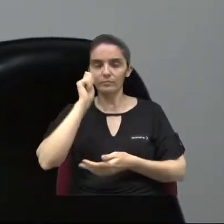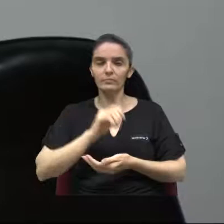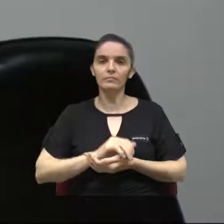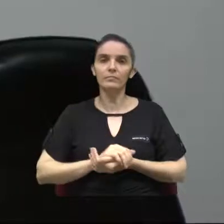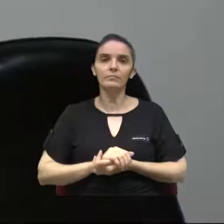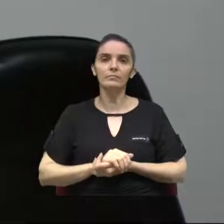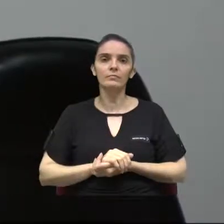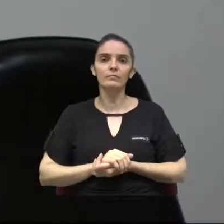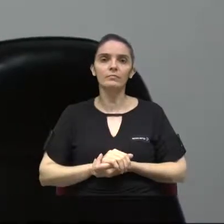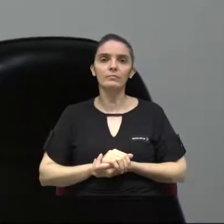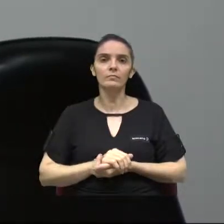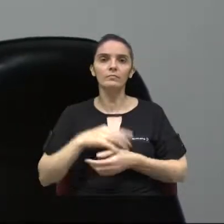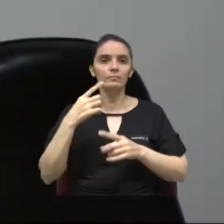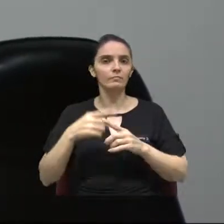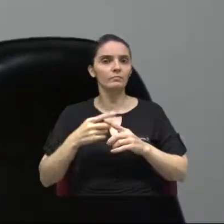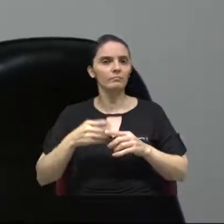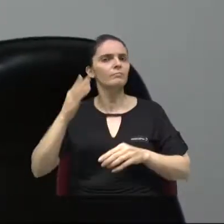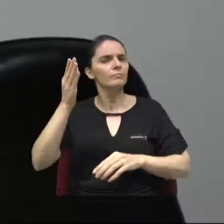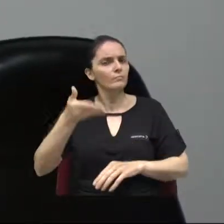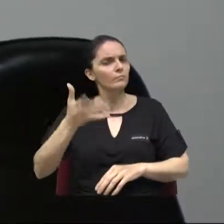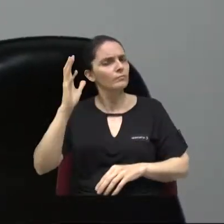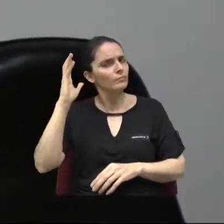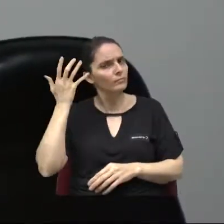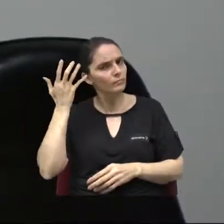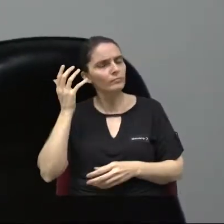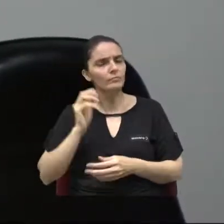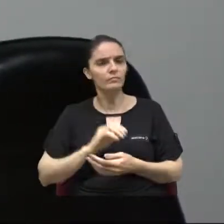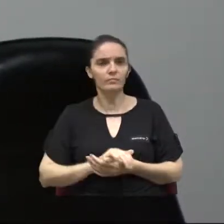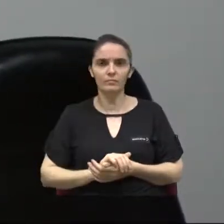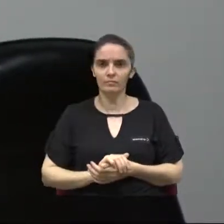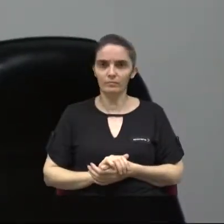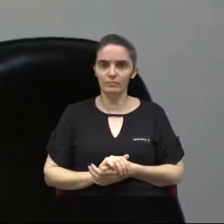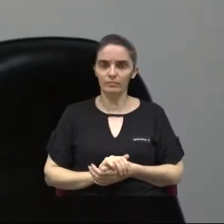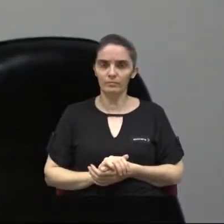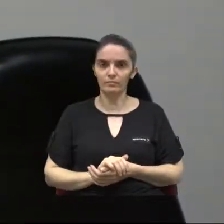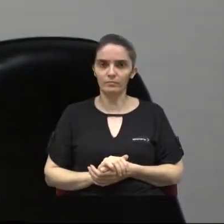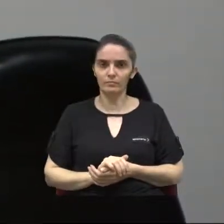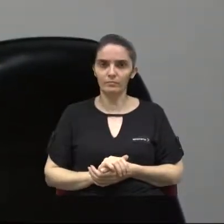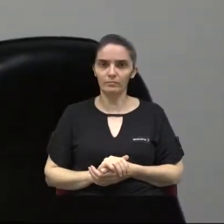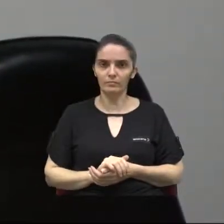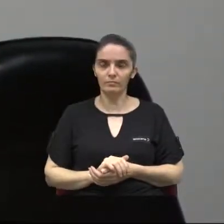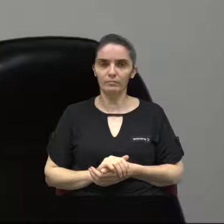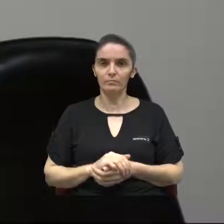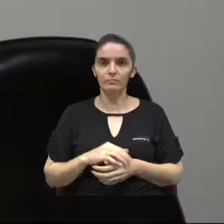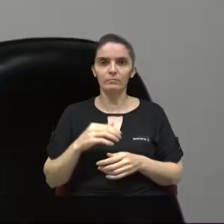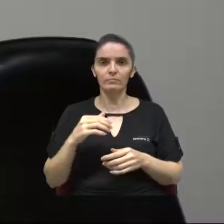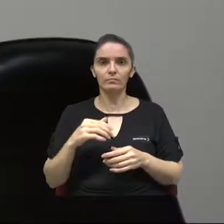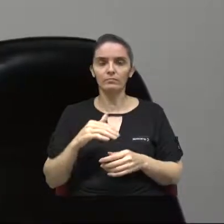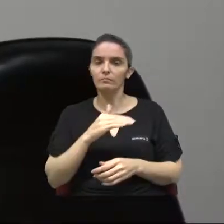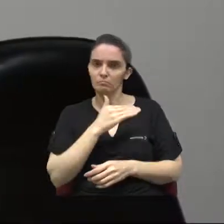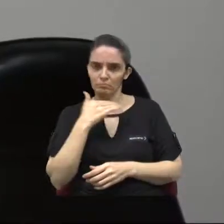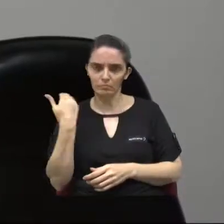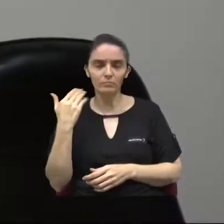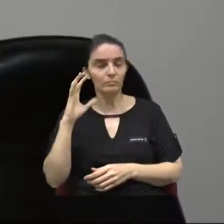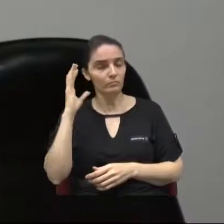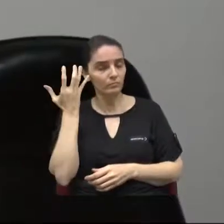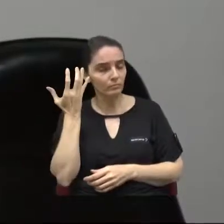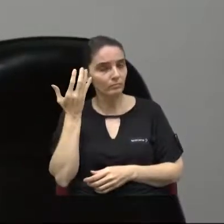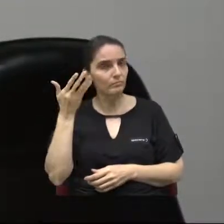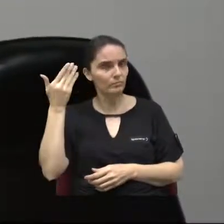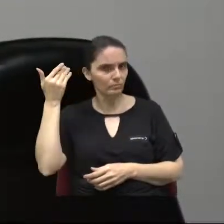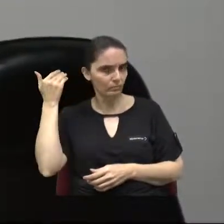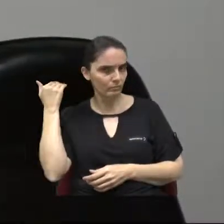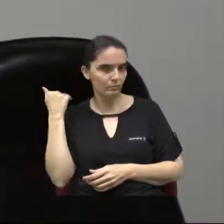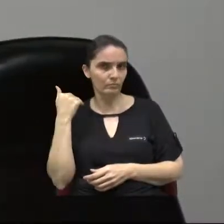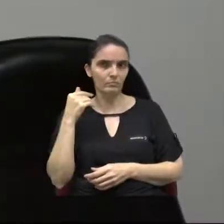por conta do que já aconteceu na nossa cidade, né? Então, eu estou fazendo, nós tivemos um problema sério com mortes aí no passado, então